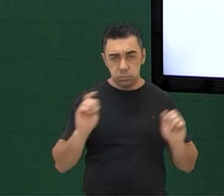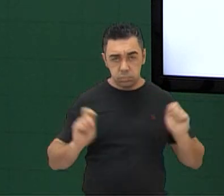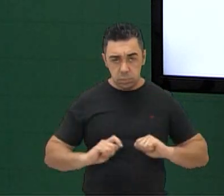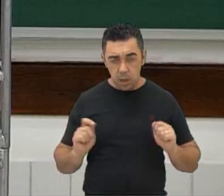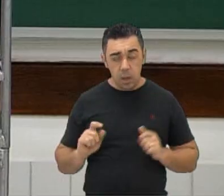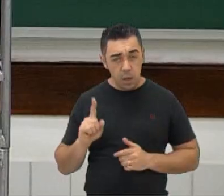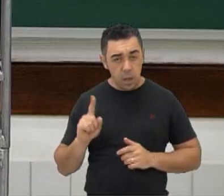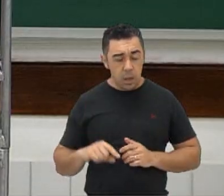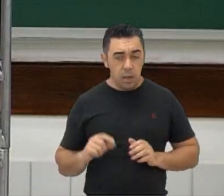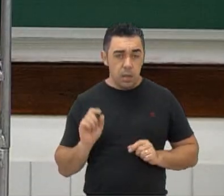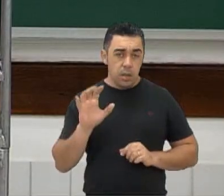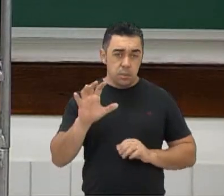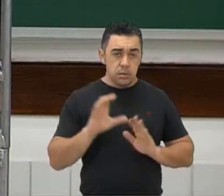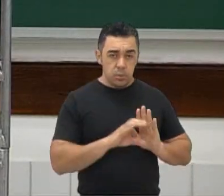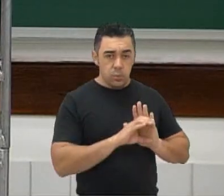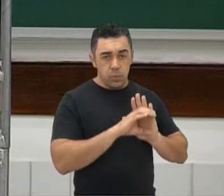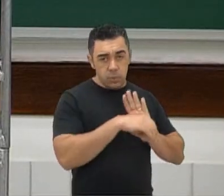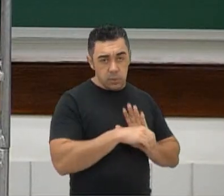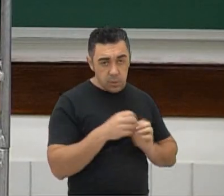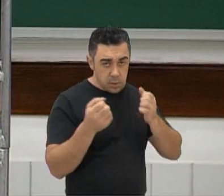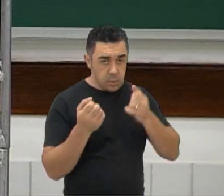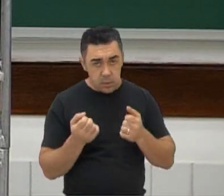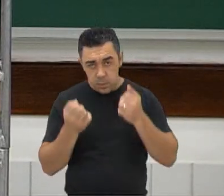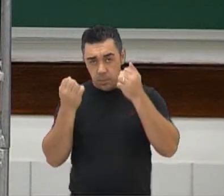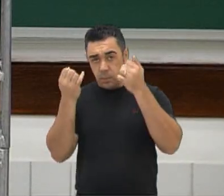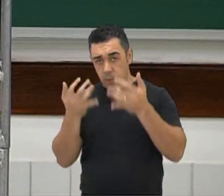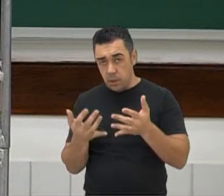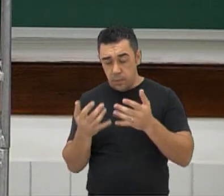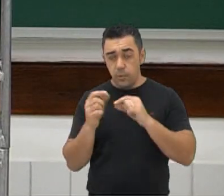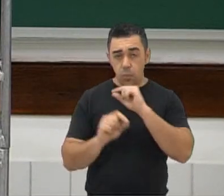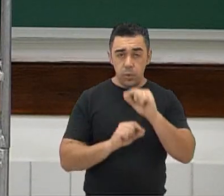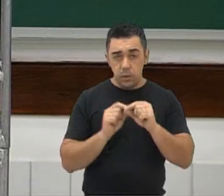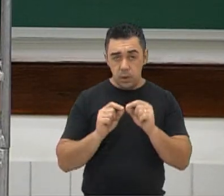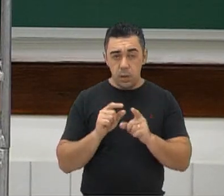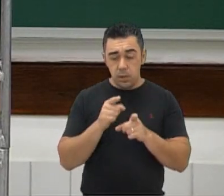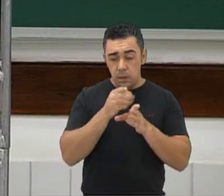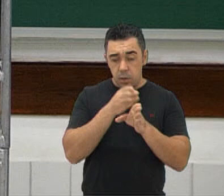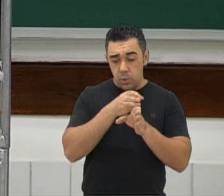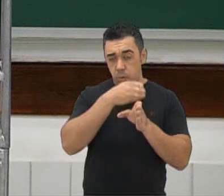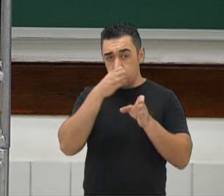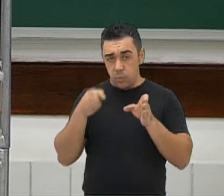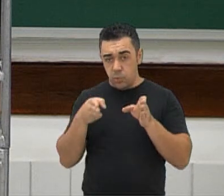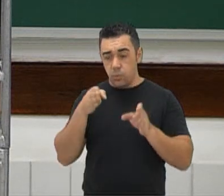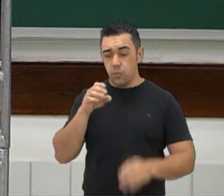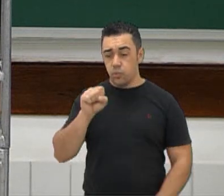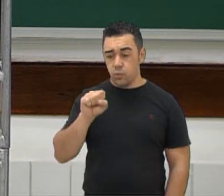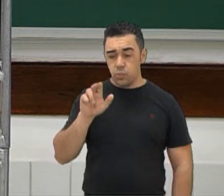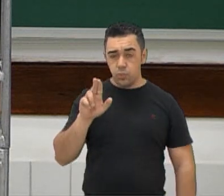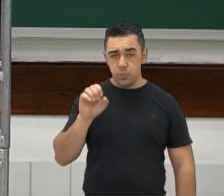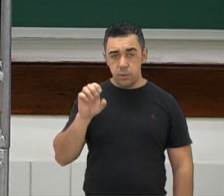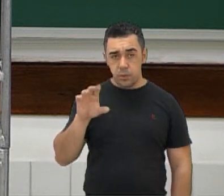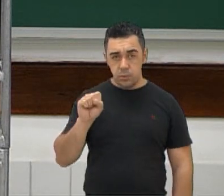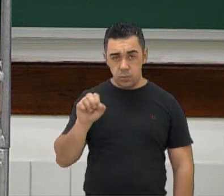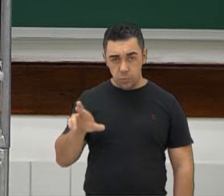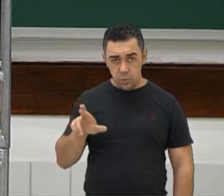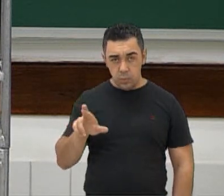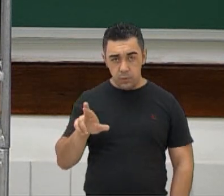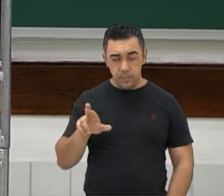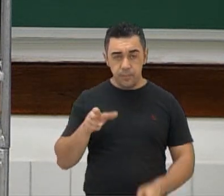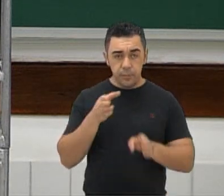esse é o conceito. Quando ele fala para vocês sucessor, vocês sabem identificar que é um número à